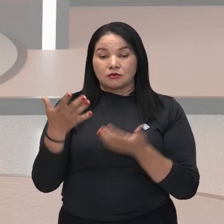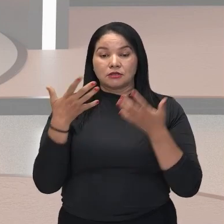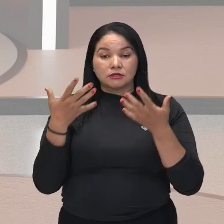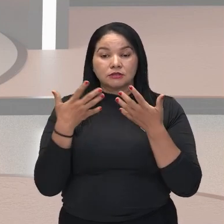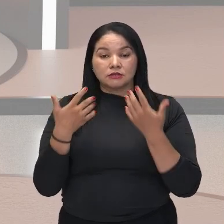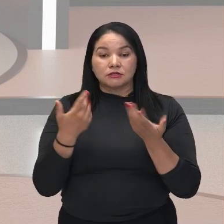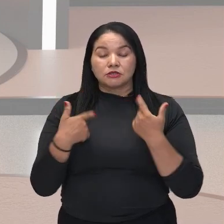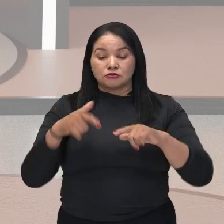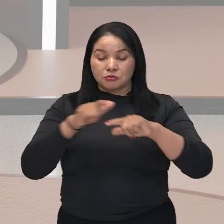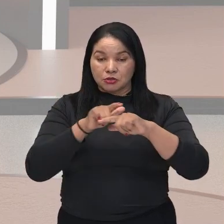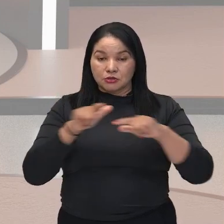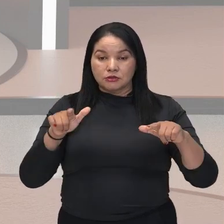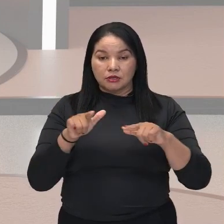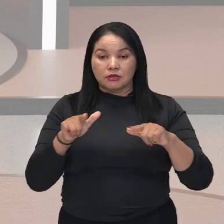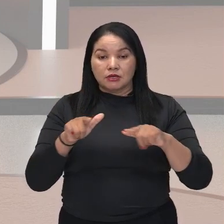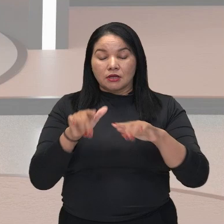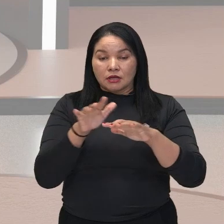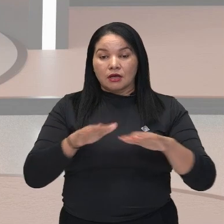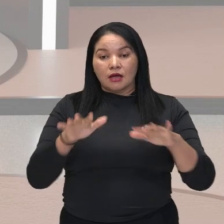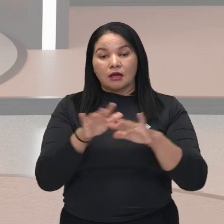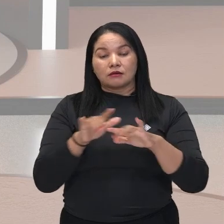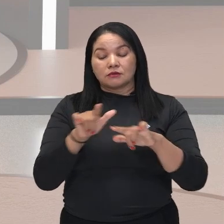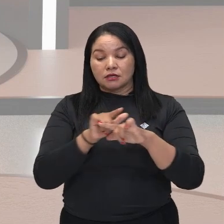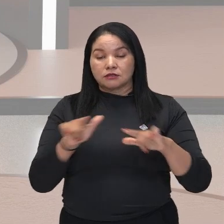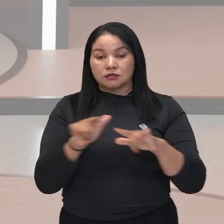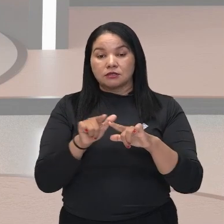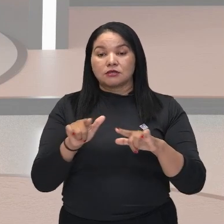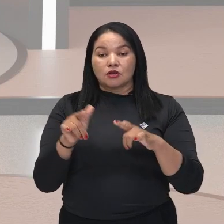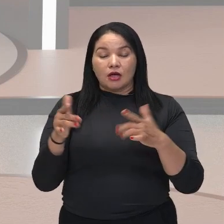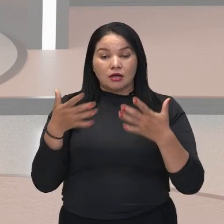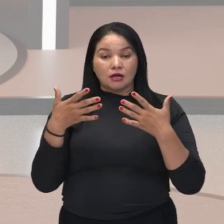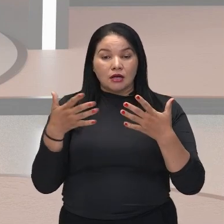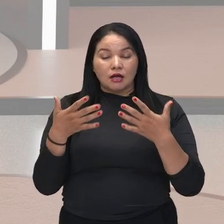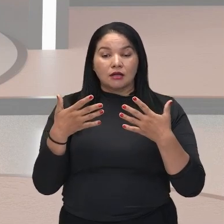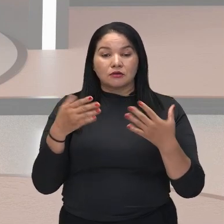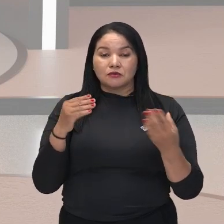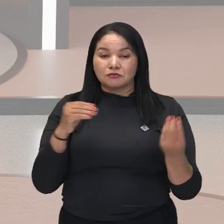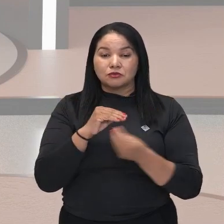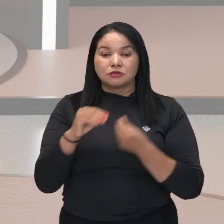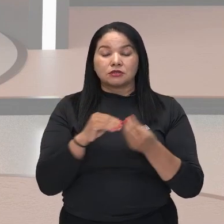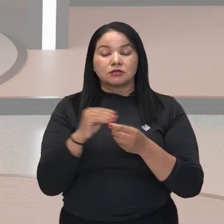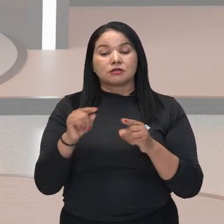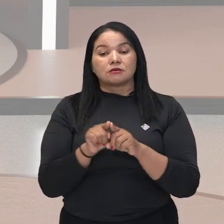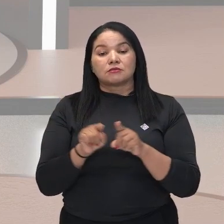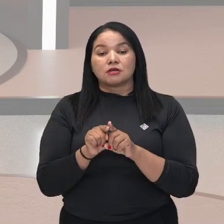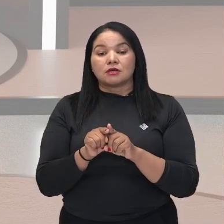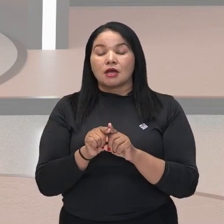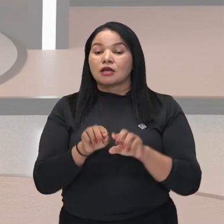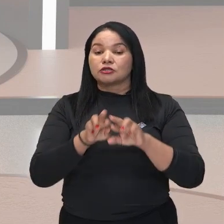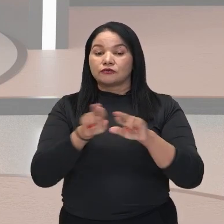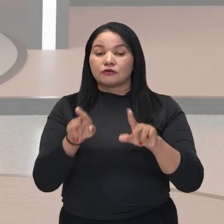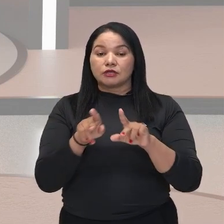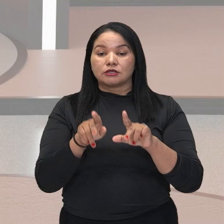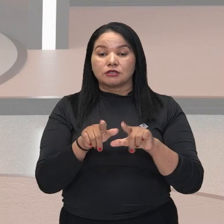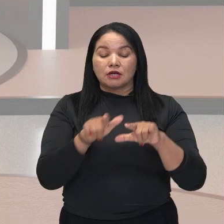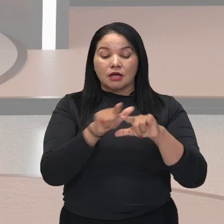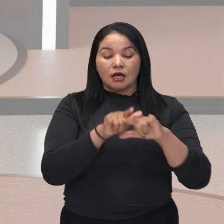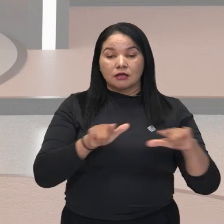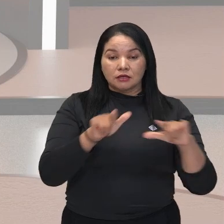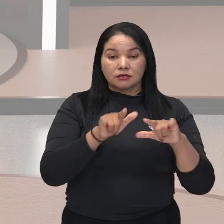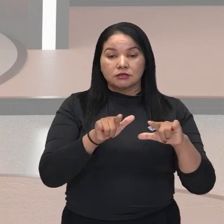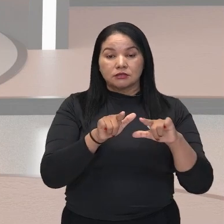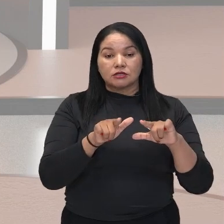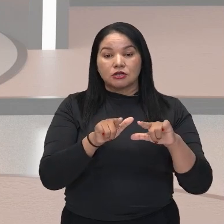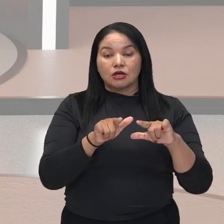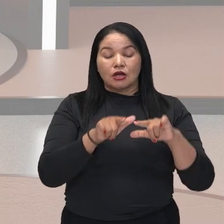que a parte dos climas, tanto desértico quanto semiárido, porque o que vai diferenciar? Áreas desérticas, a